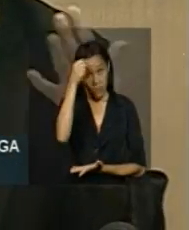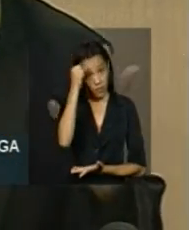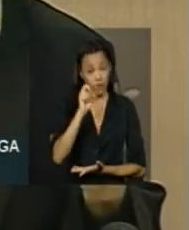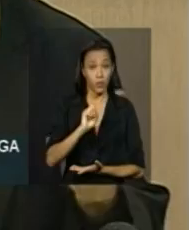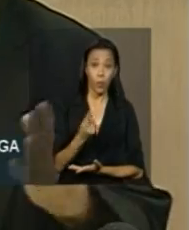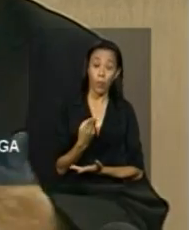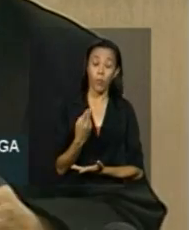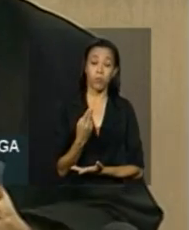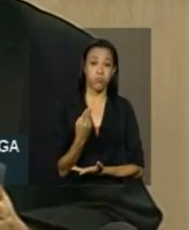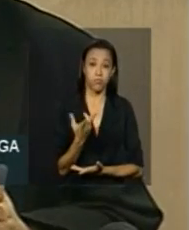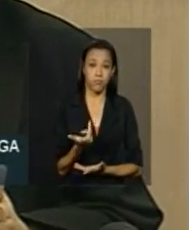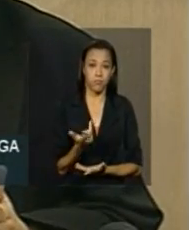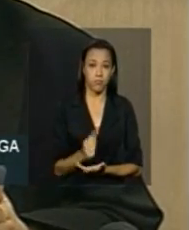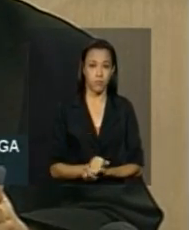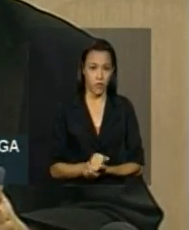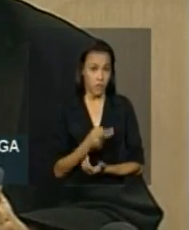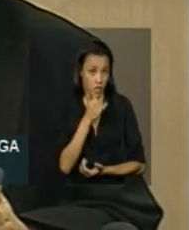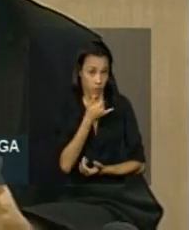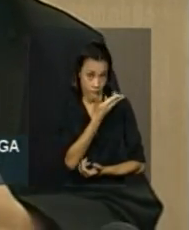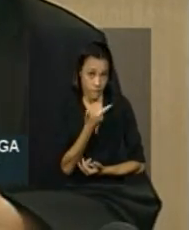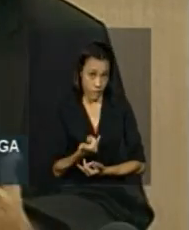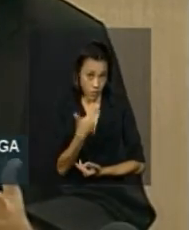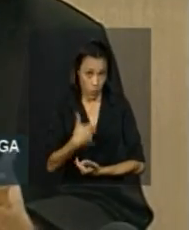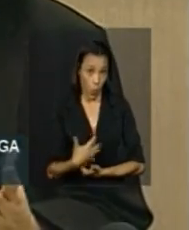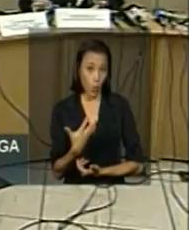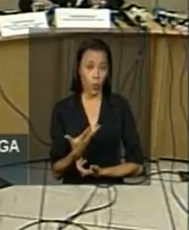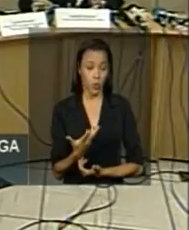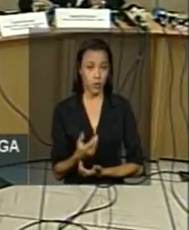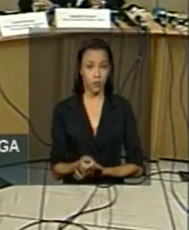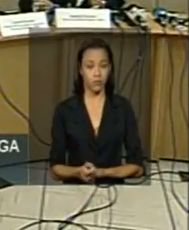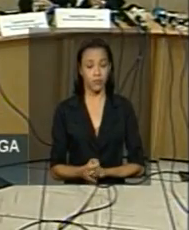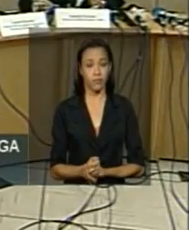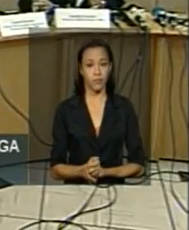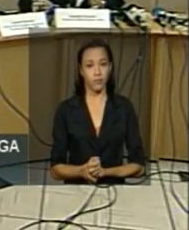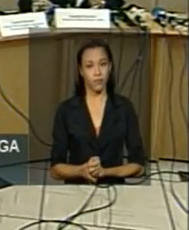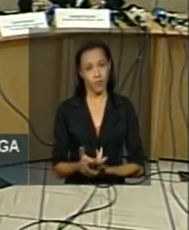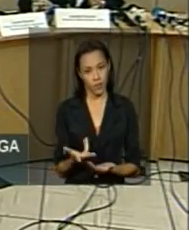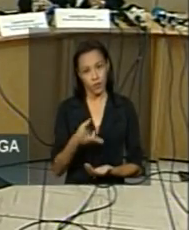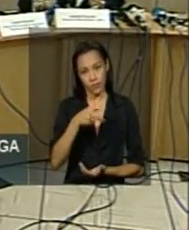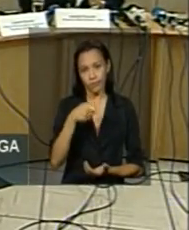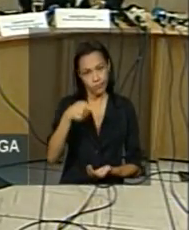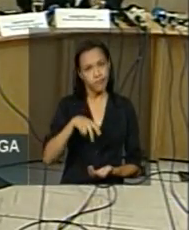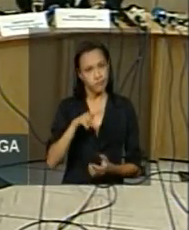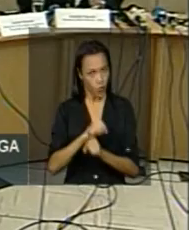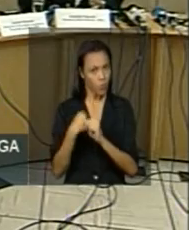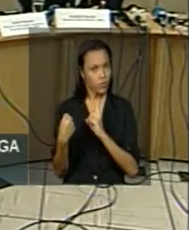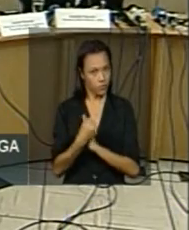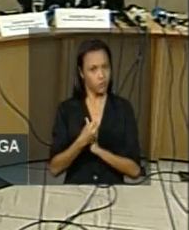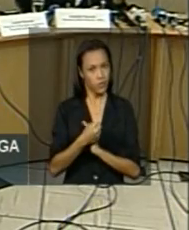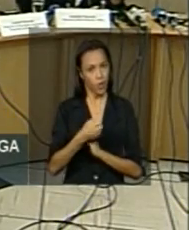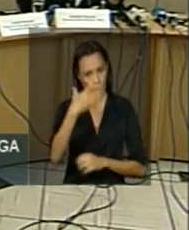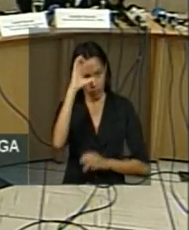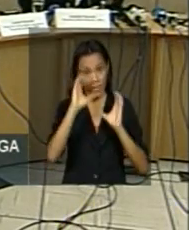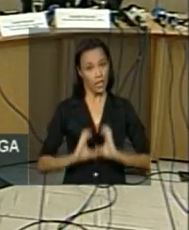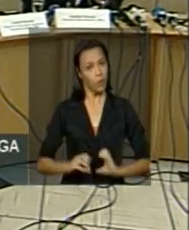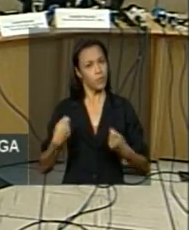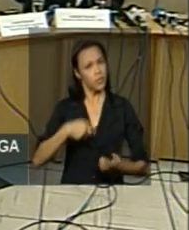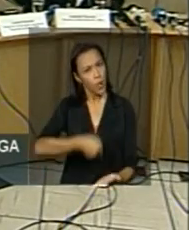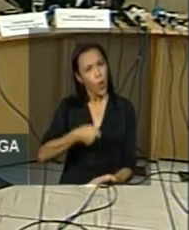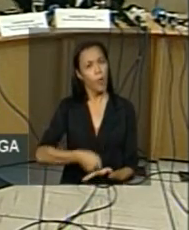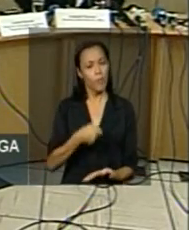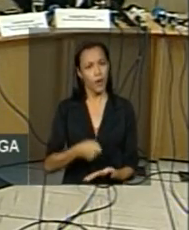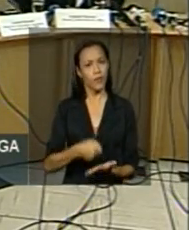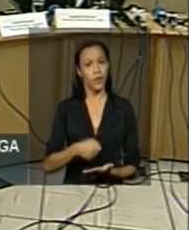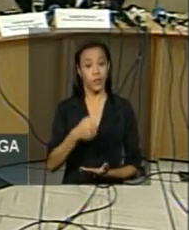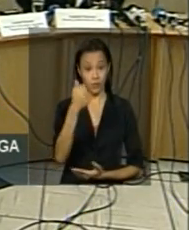alguns passaram pela situação que a senhora tá sinalizando como cidadão do município você tem que cobrar e vamos depois do ano que vem esse segundo